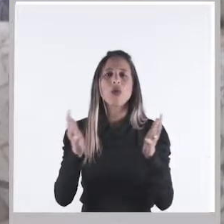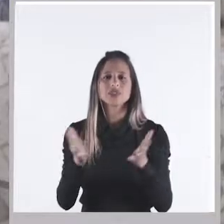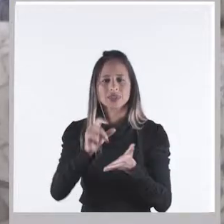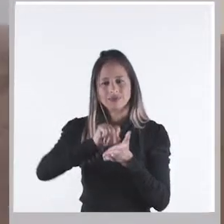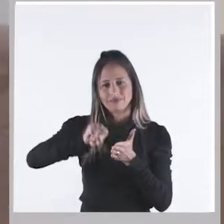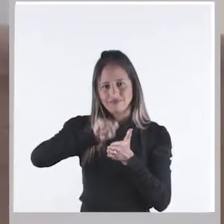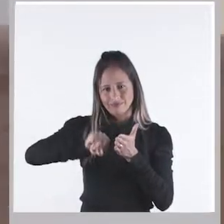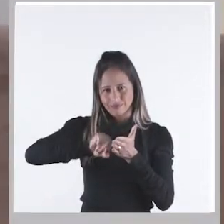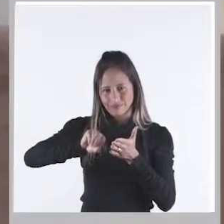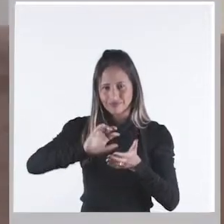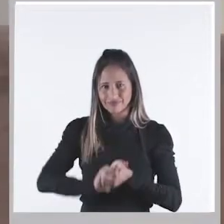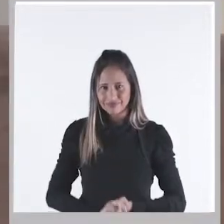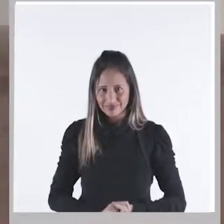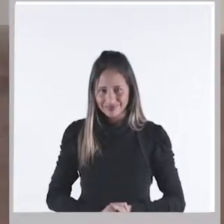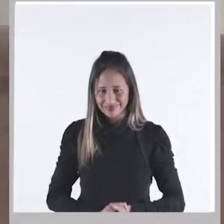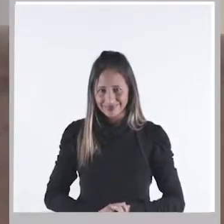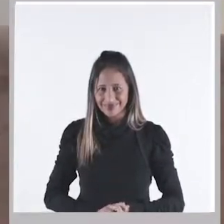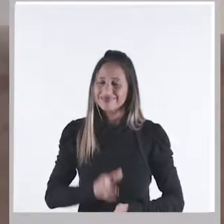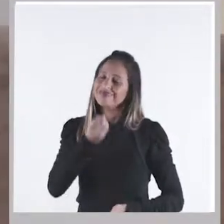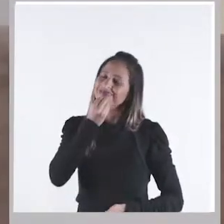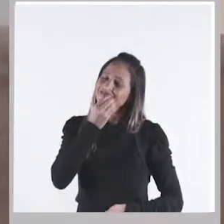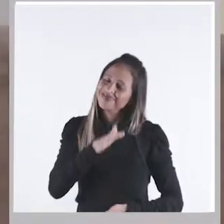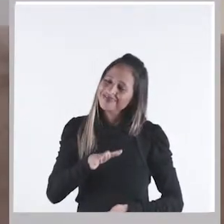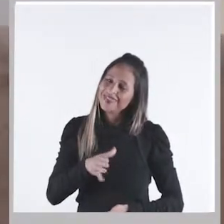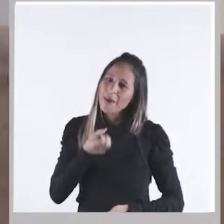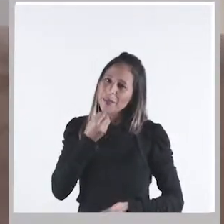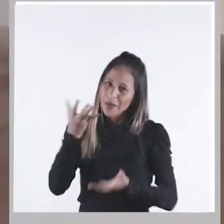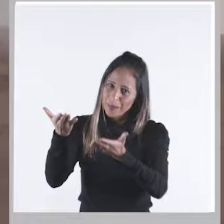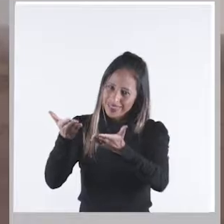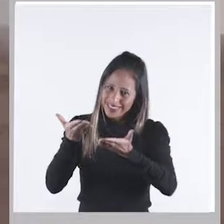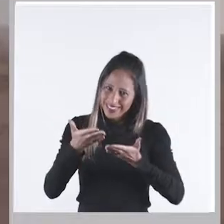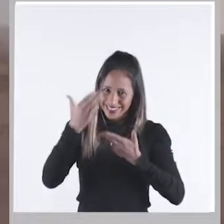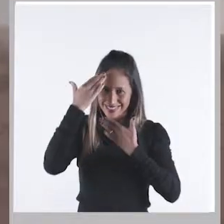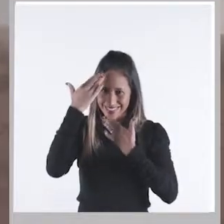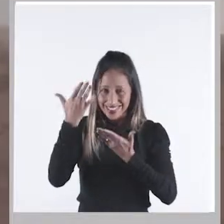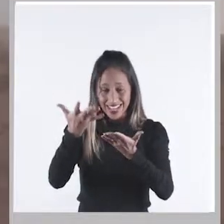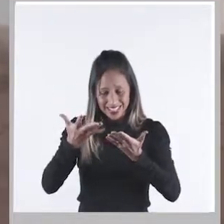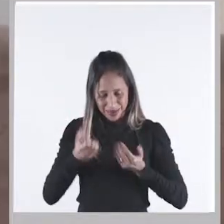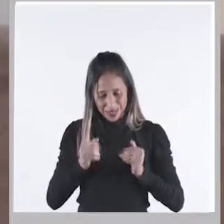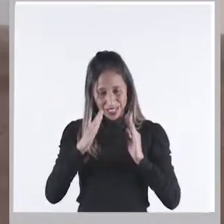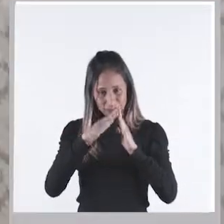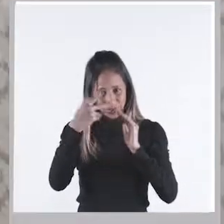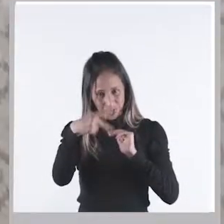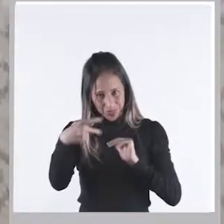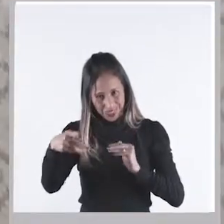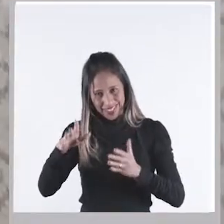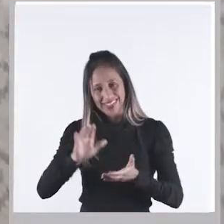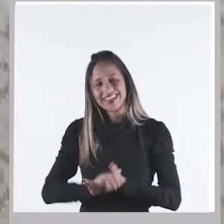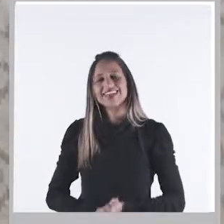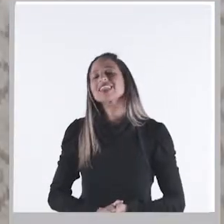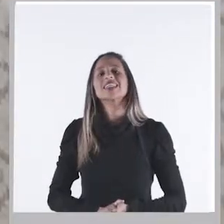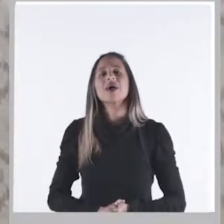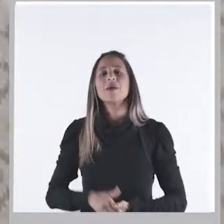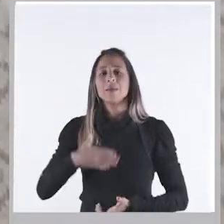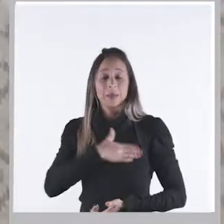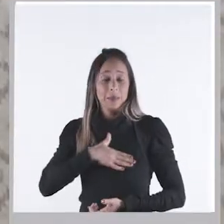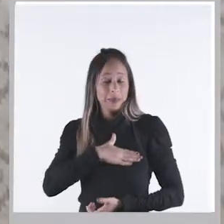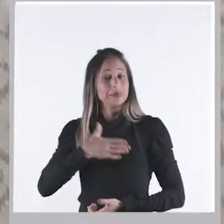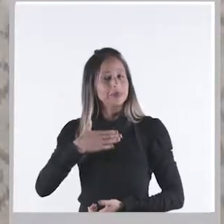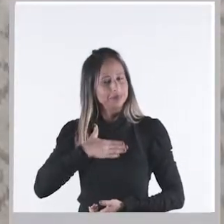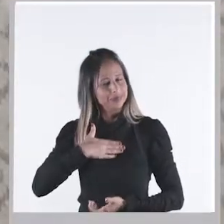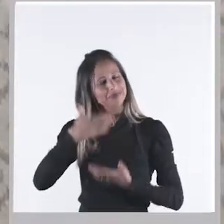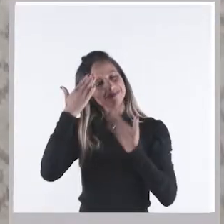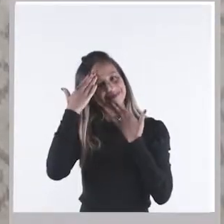escrita. Oi, Dalva, obrigada por nos receber aqui na sua casa. O prazer é meu,